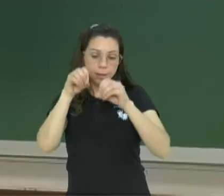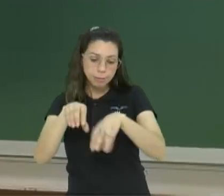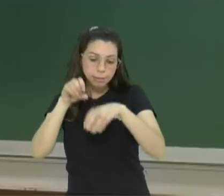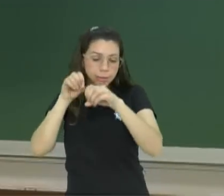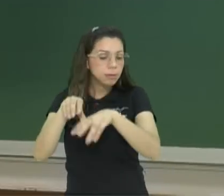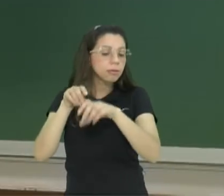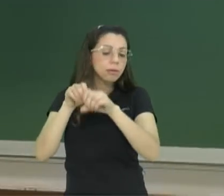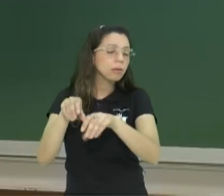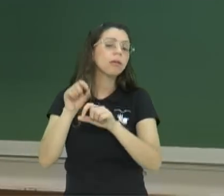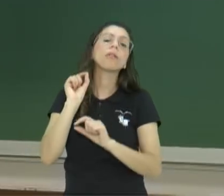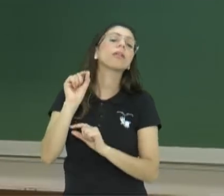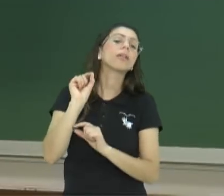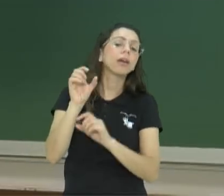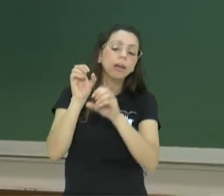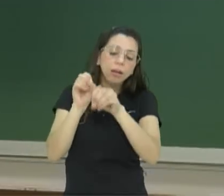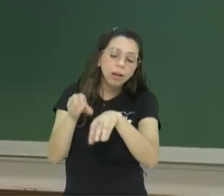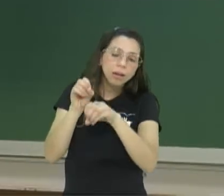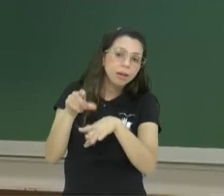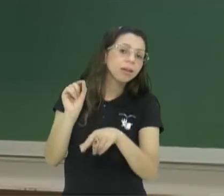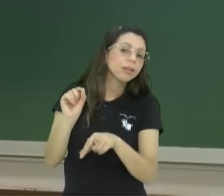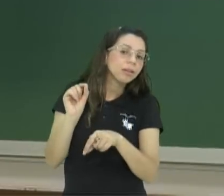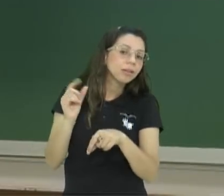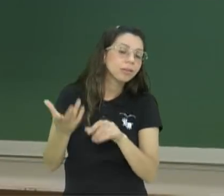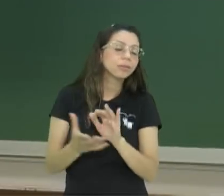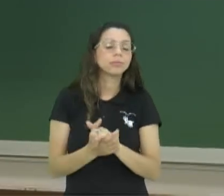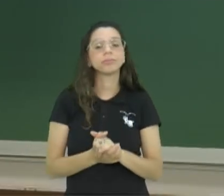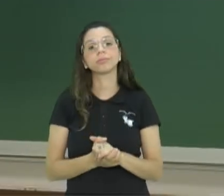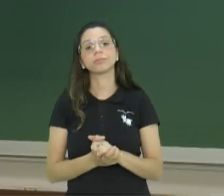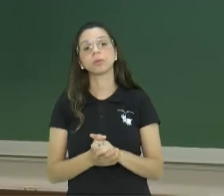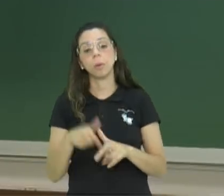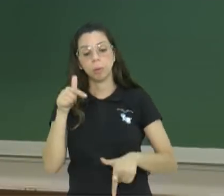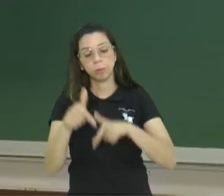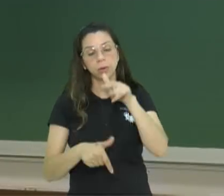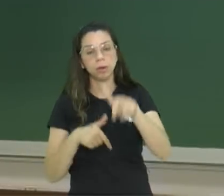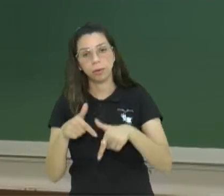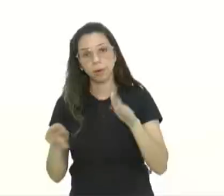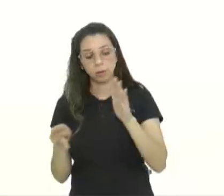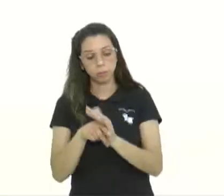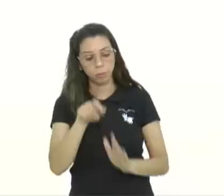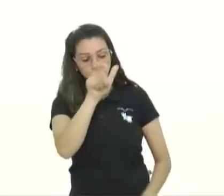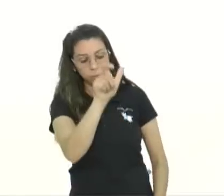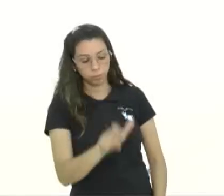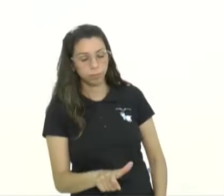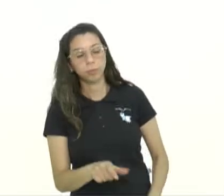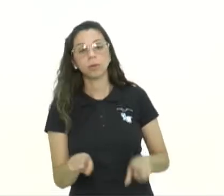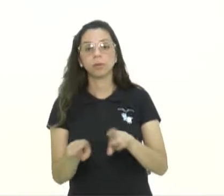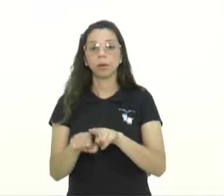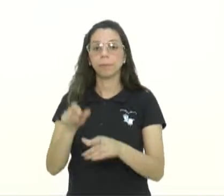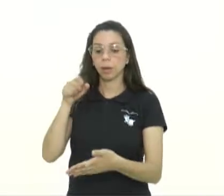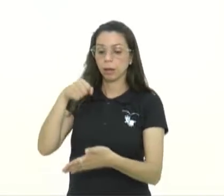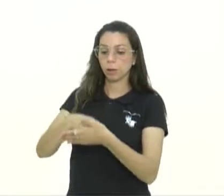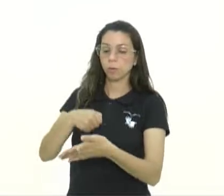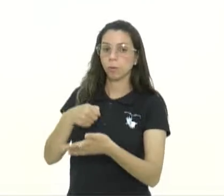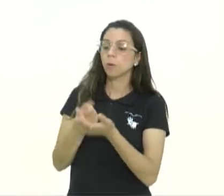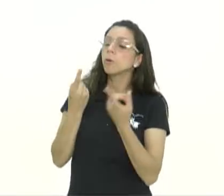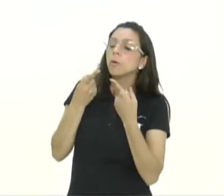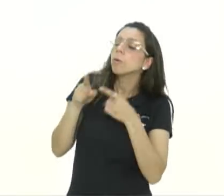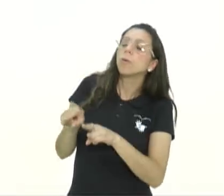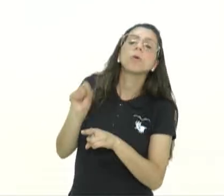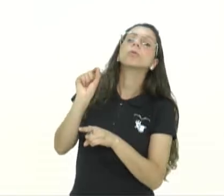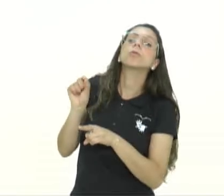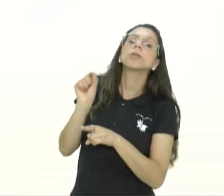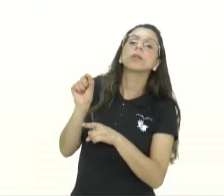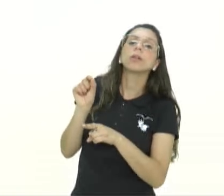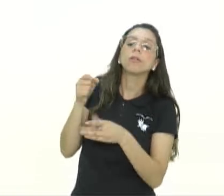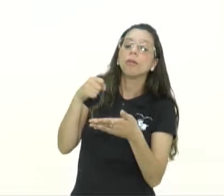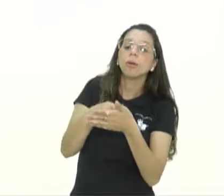seus alunos sobre o trabalho do Martin Luther King e a luta contra, aí você vai escolher